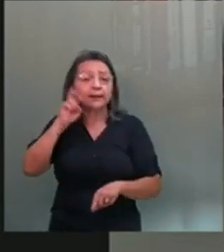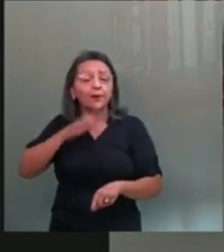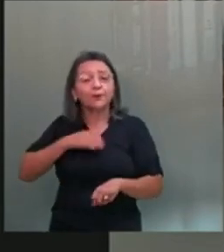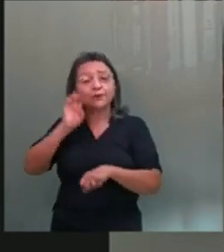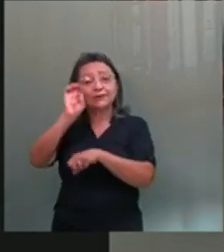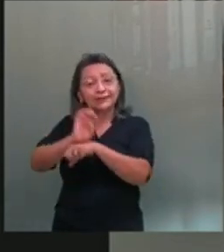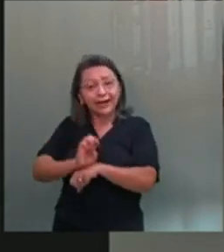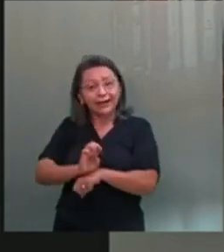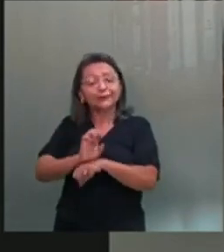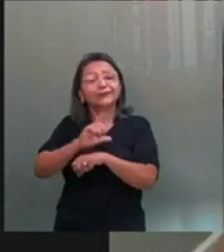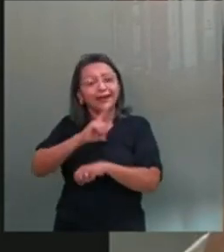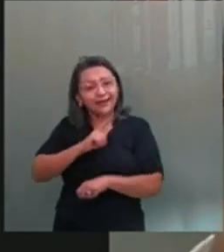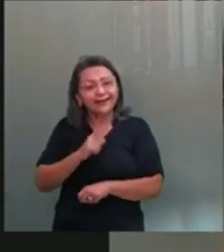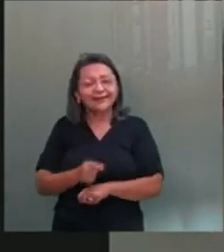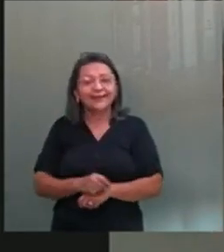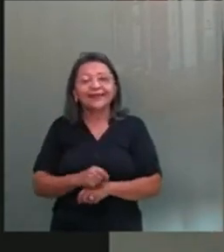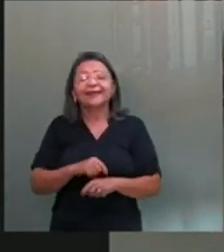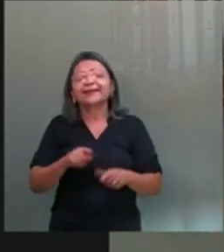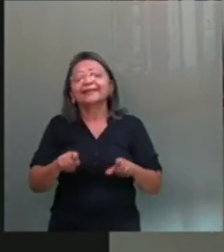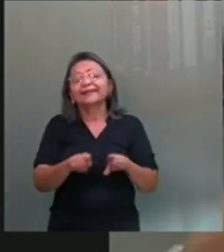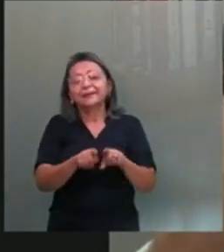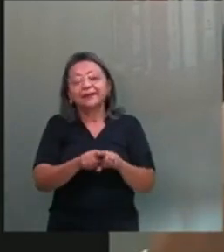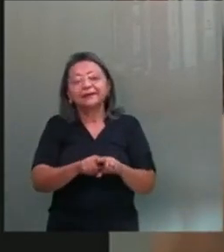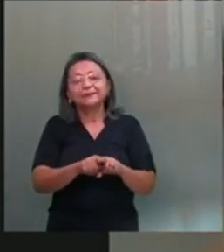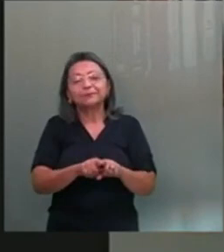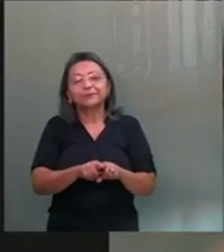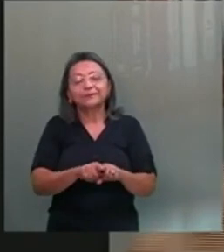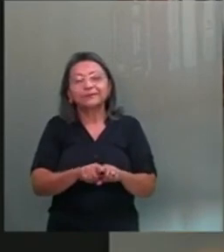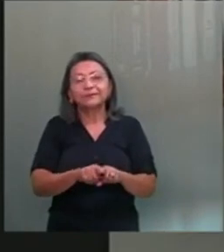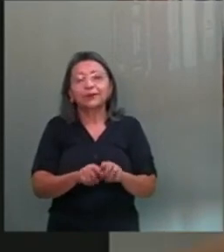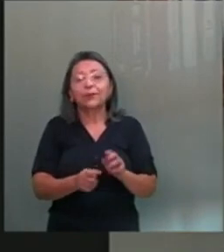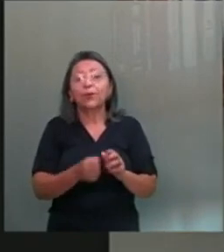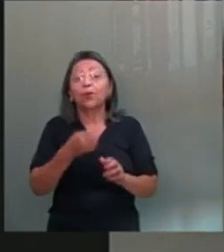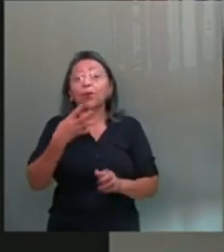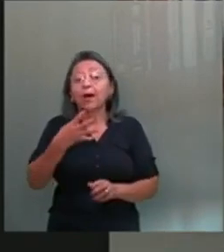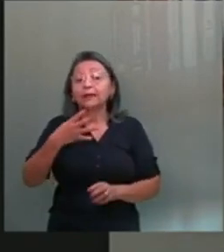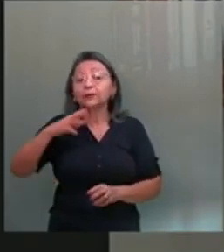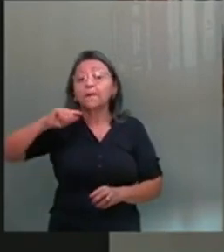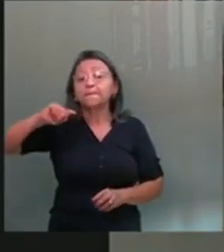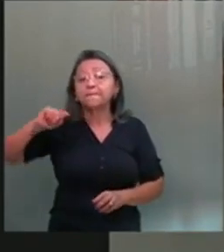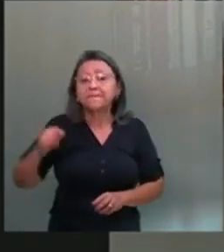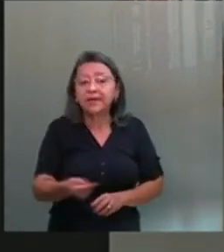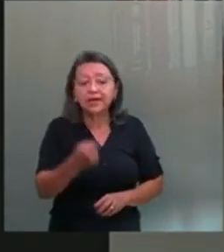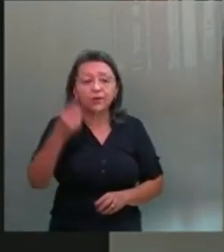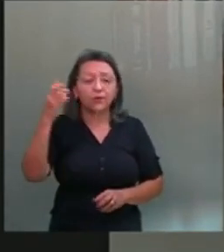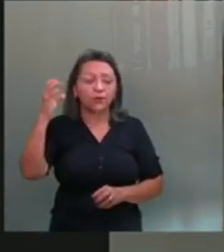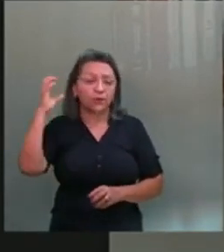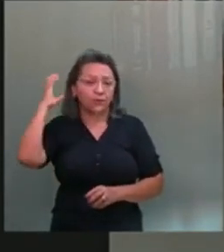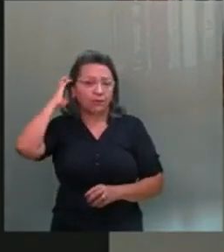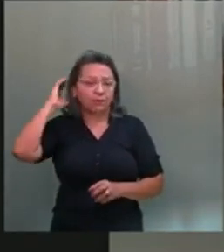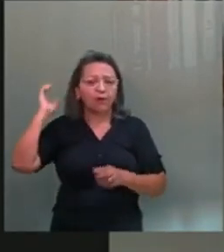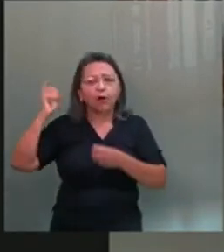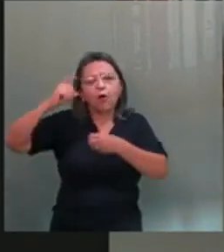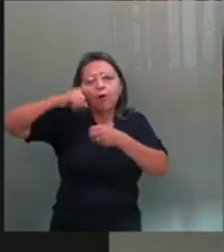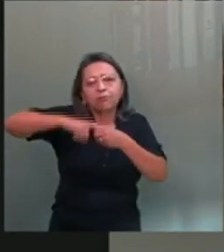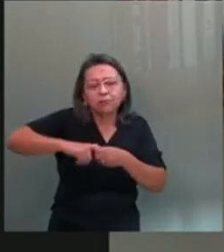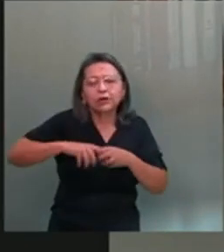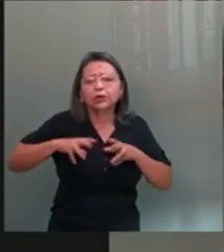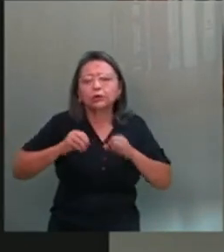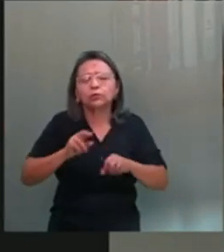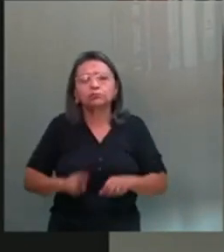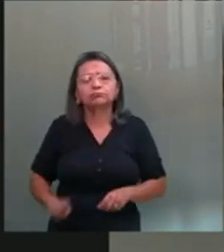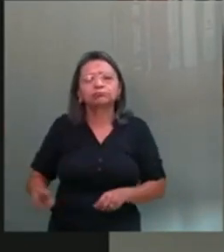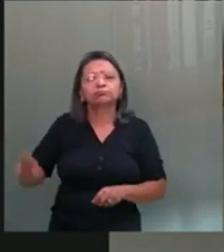Rio Grande do Norte. Além disso, são 4 mil emissoras conveniadas em todo o